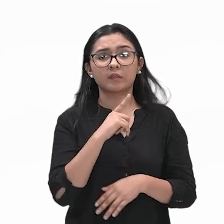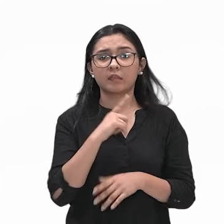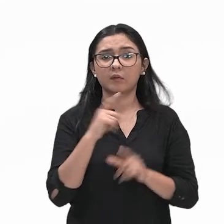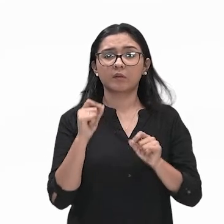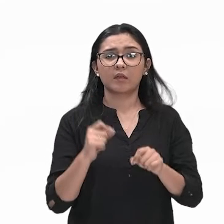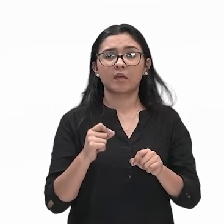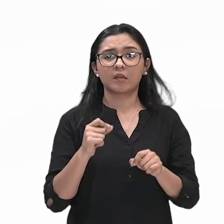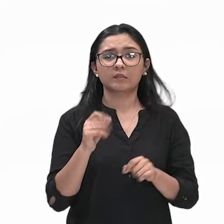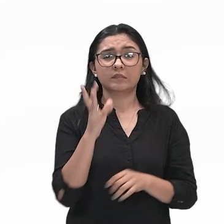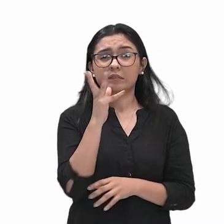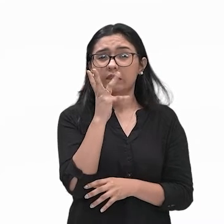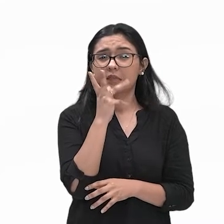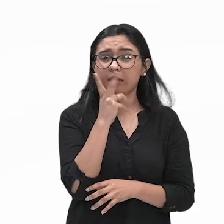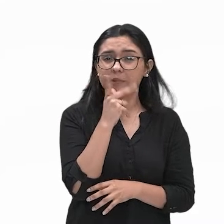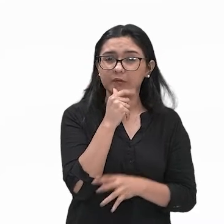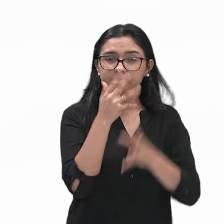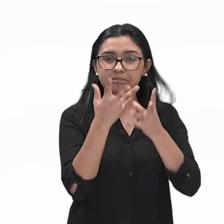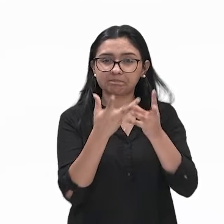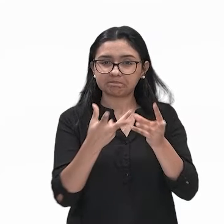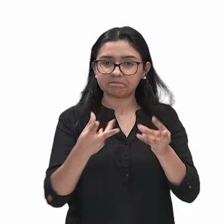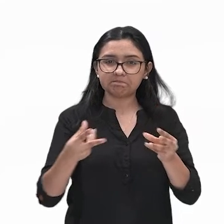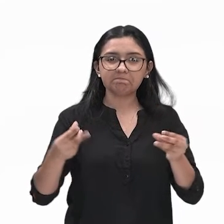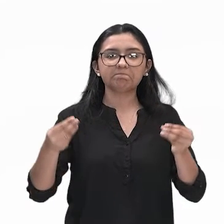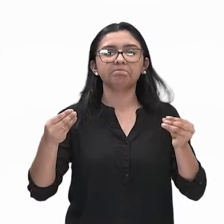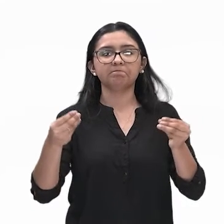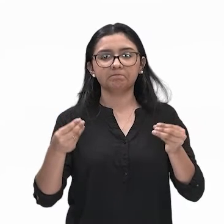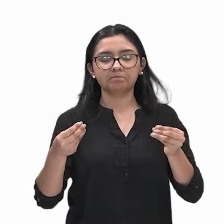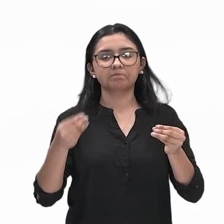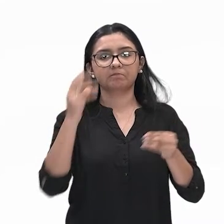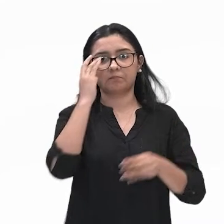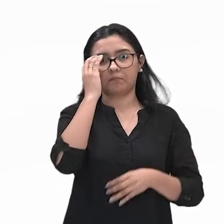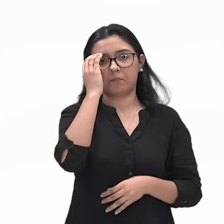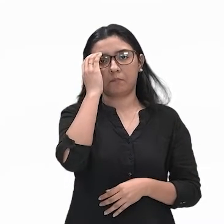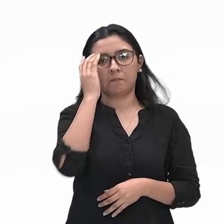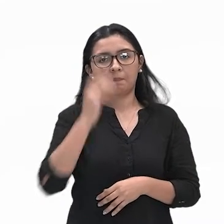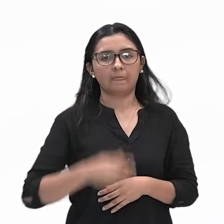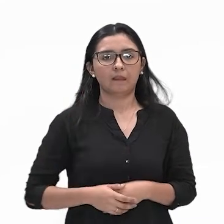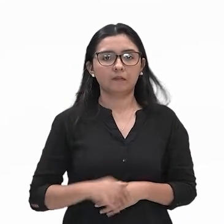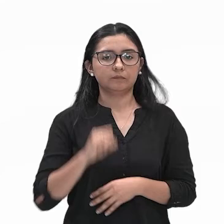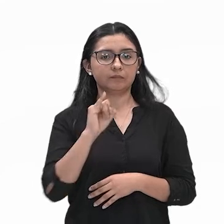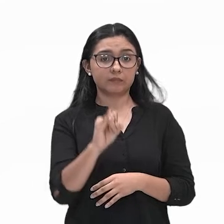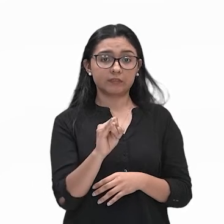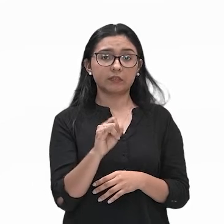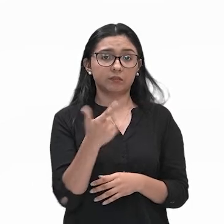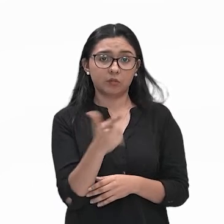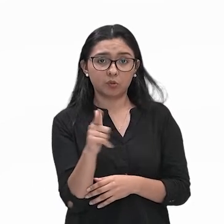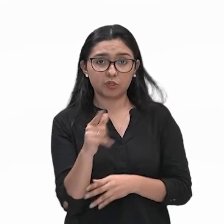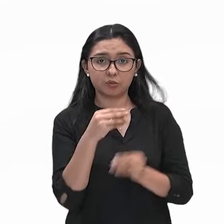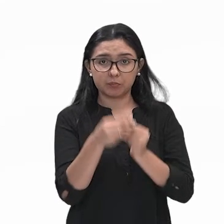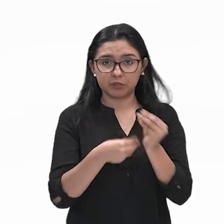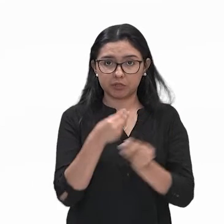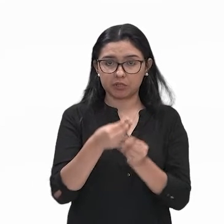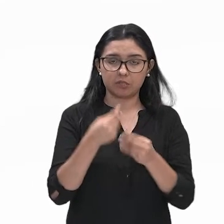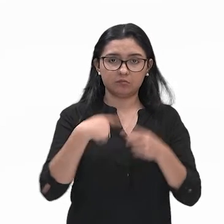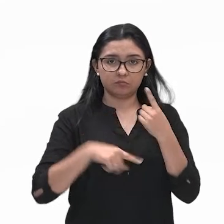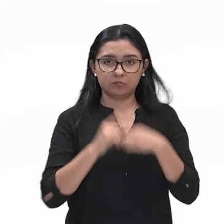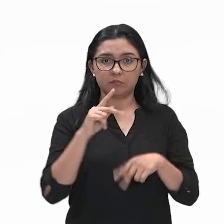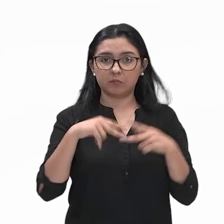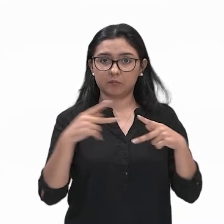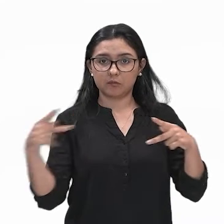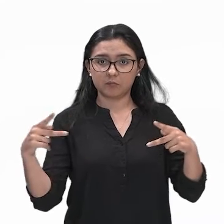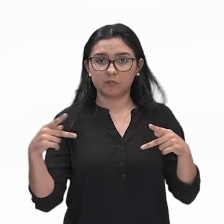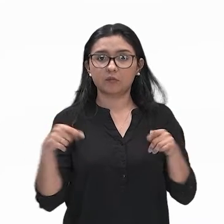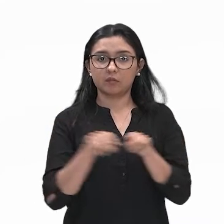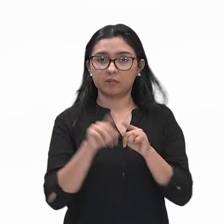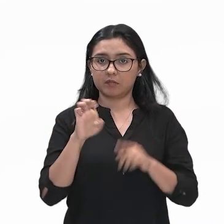semanas para serem decompostos, porque a gente está falando de cadeias muito longas. E se não fossem essas substâncias, né, as proteínas como